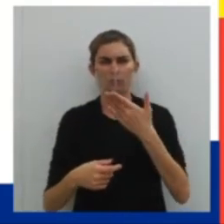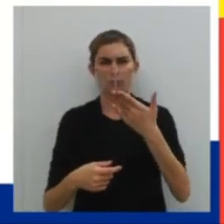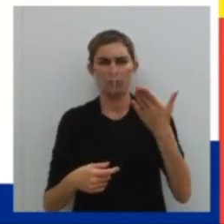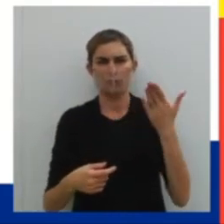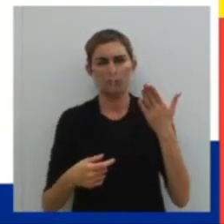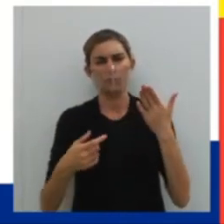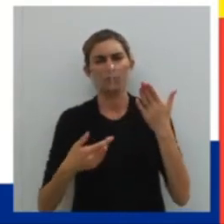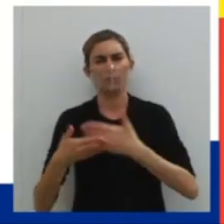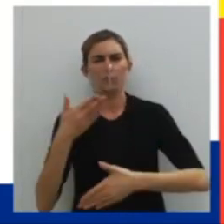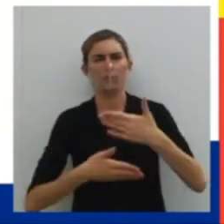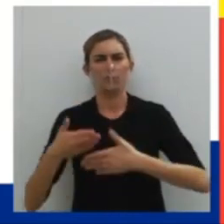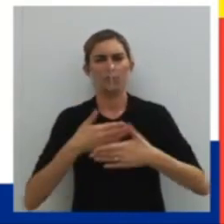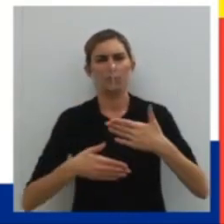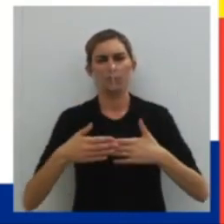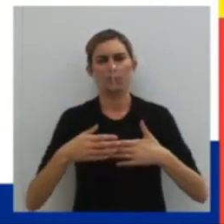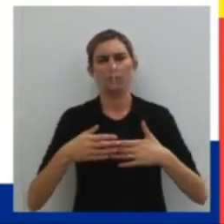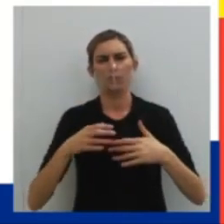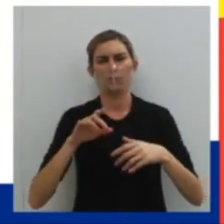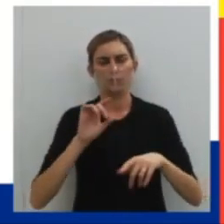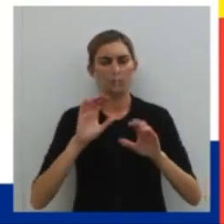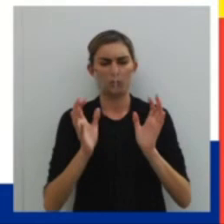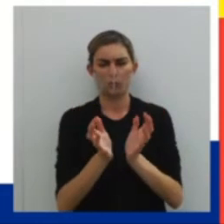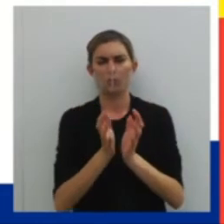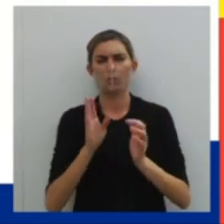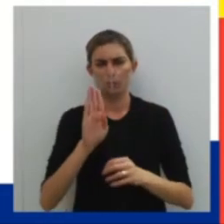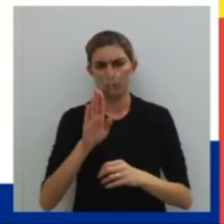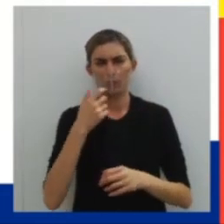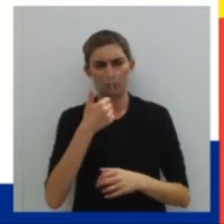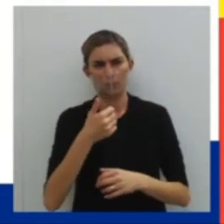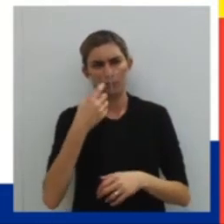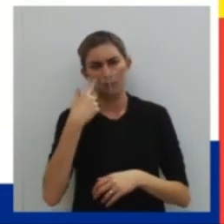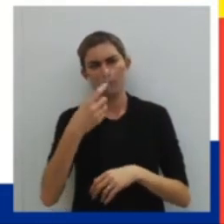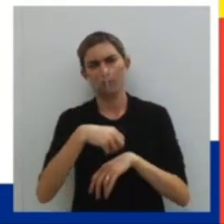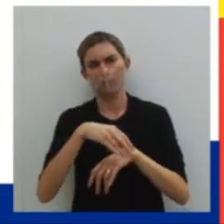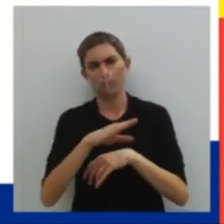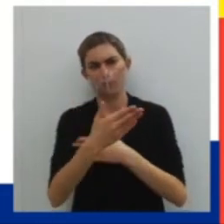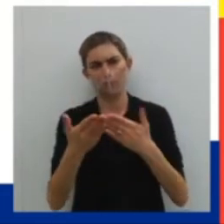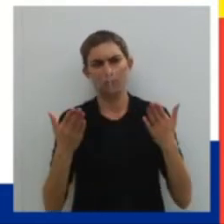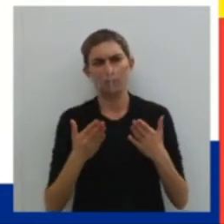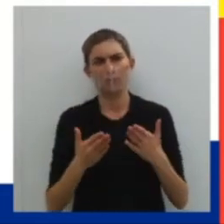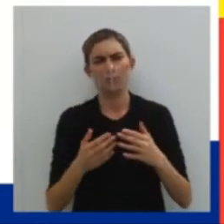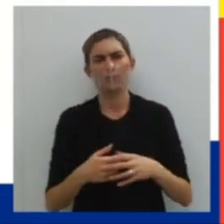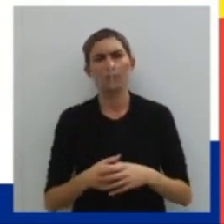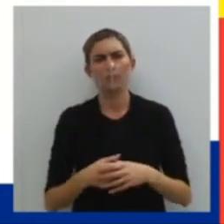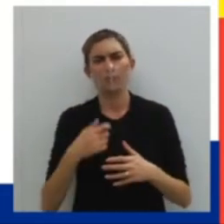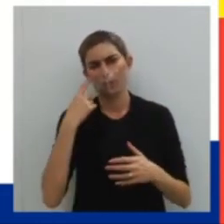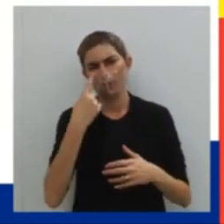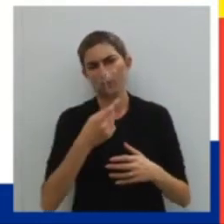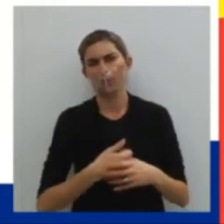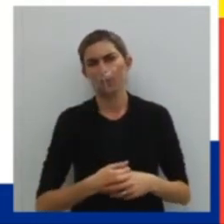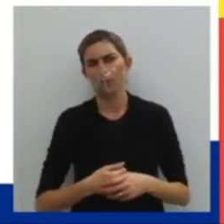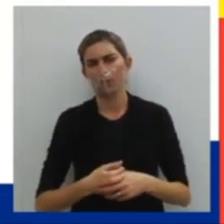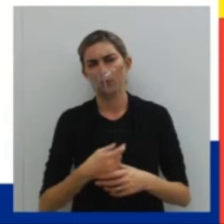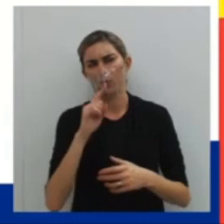com apenas um elemento no conjunto B, beleza? E aí eu vou trazer para vocês aqui algumas situações. Olha a minha situação 1,